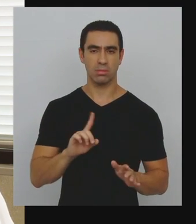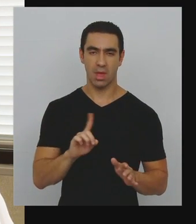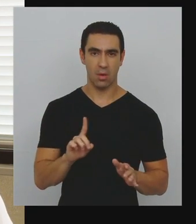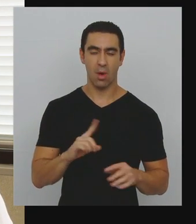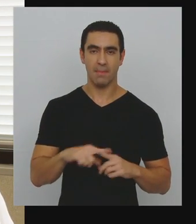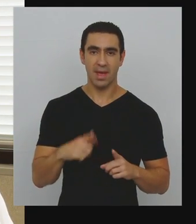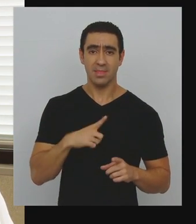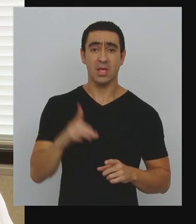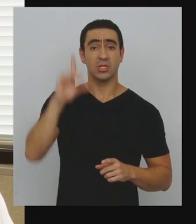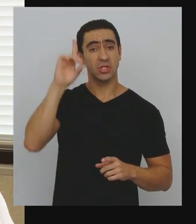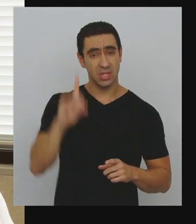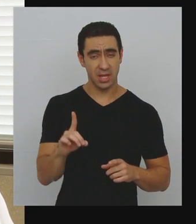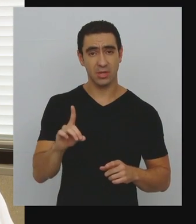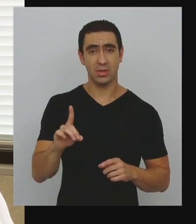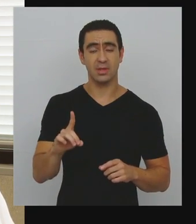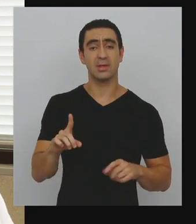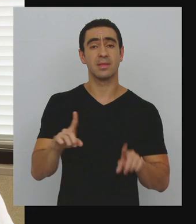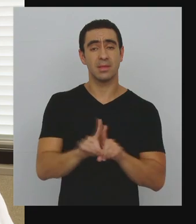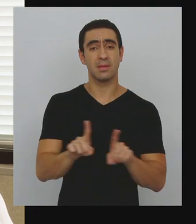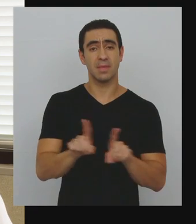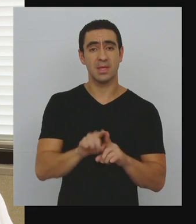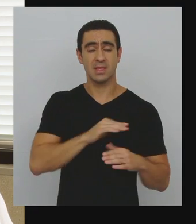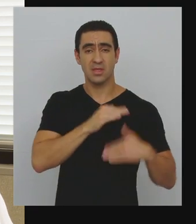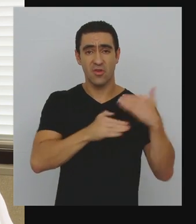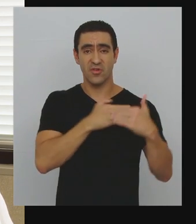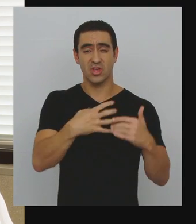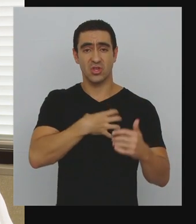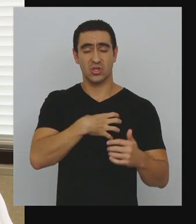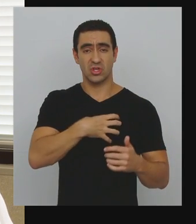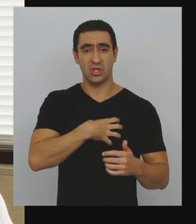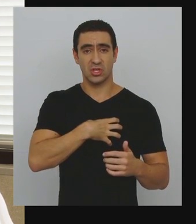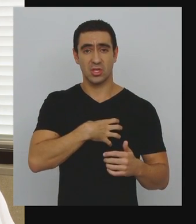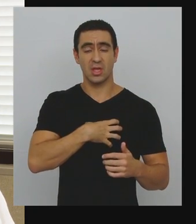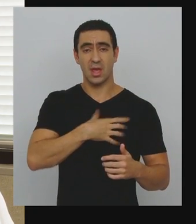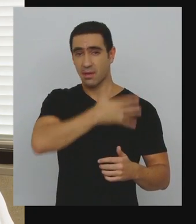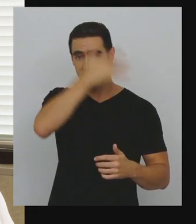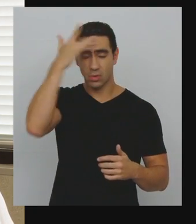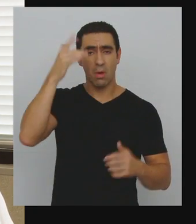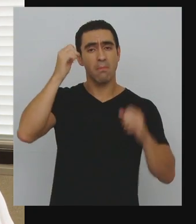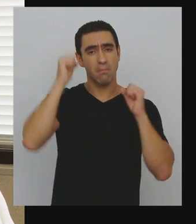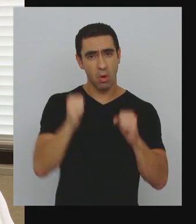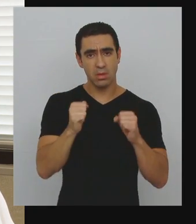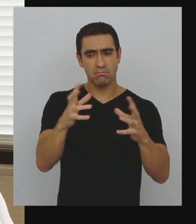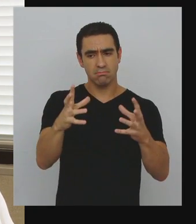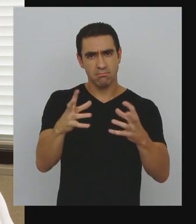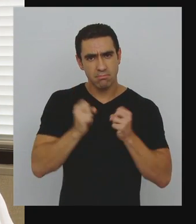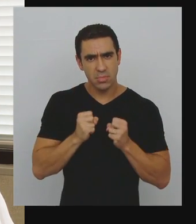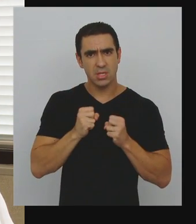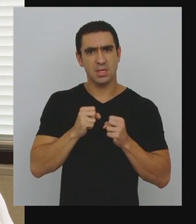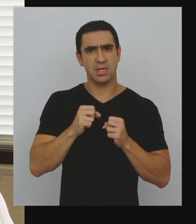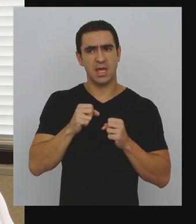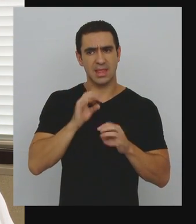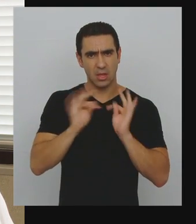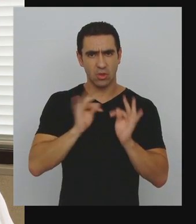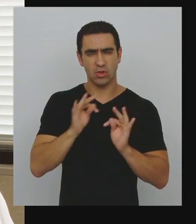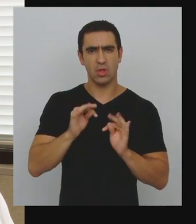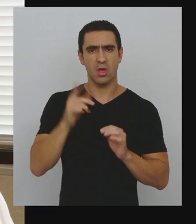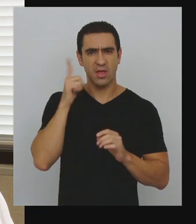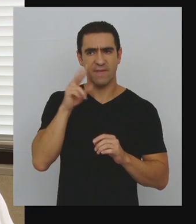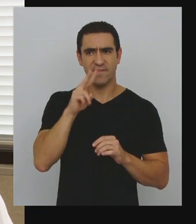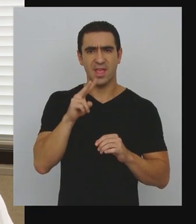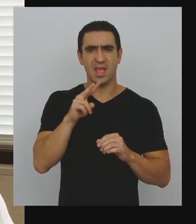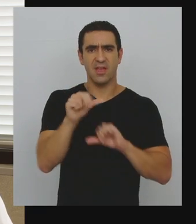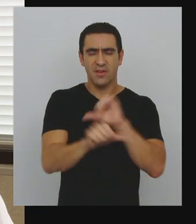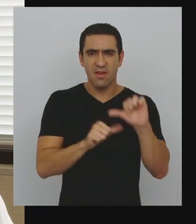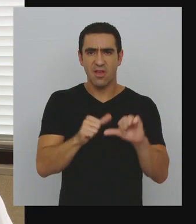preciso ter esse direito garantido e, ao mesmo tempo, desenvolver estratégias para que as pessoas possam se apropriar dessas tecnologias de forma a converter